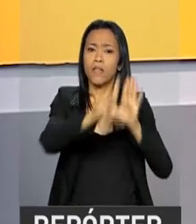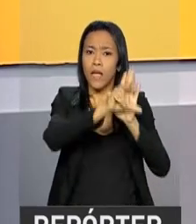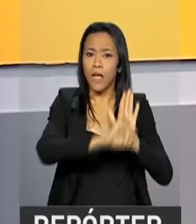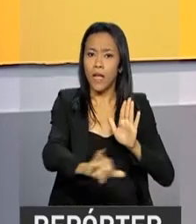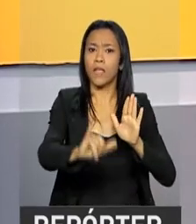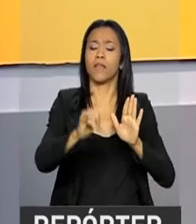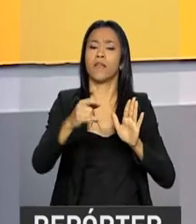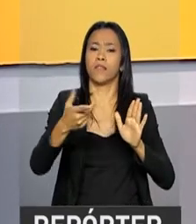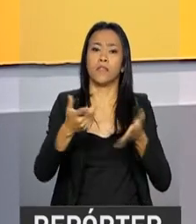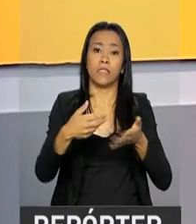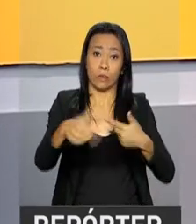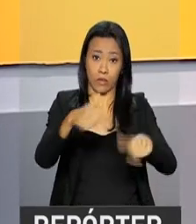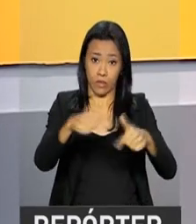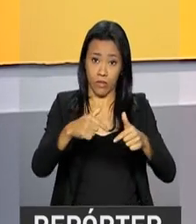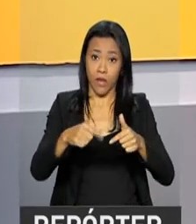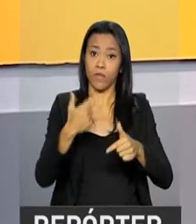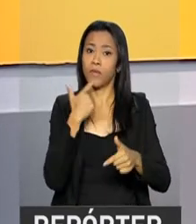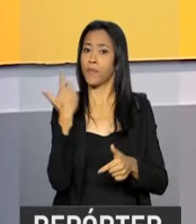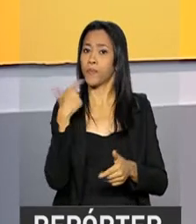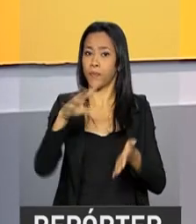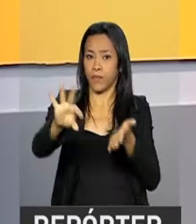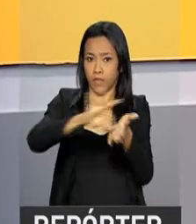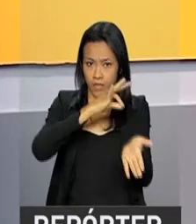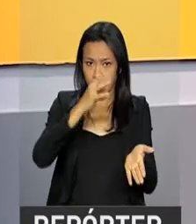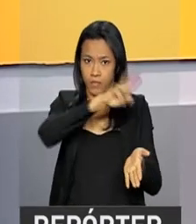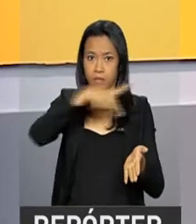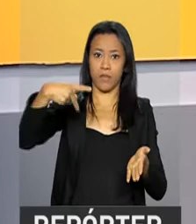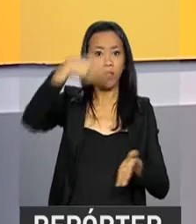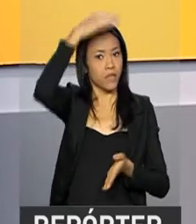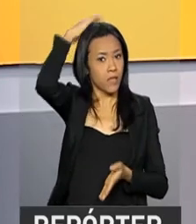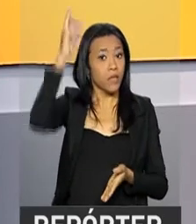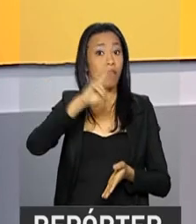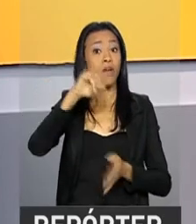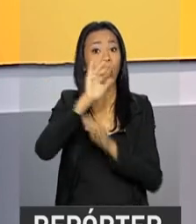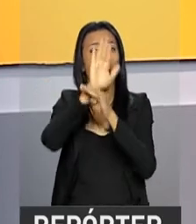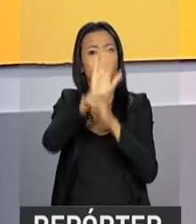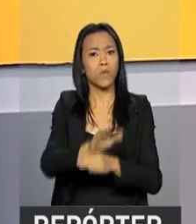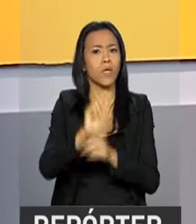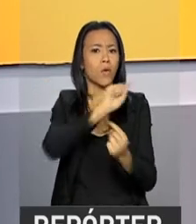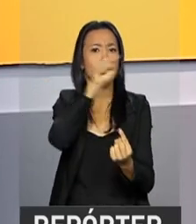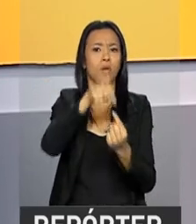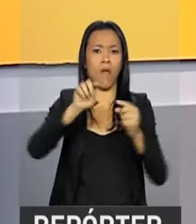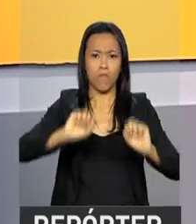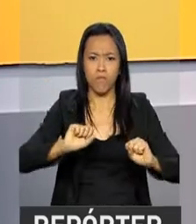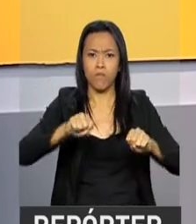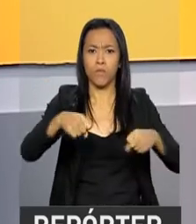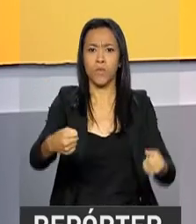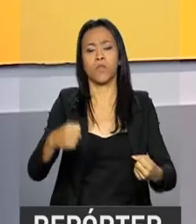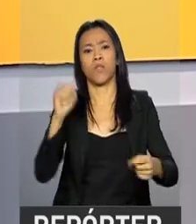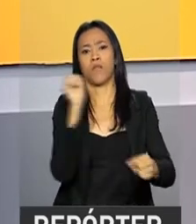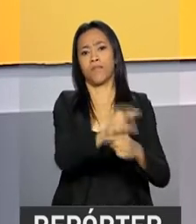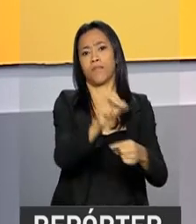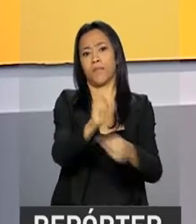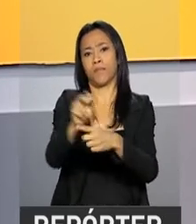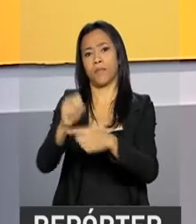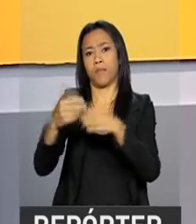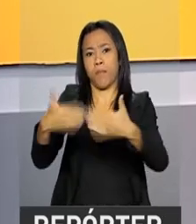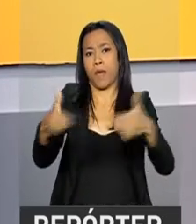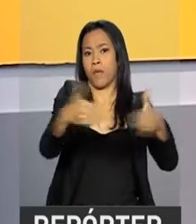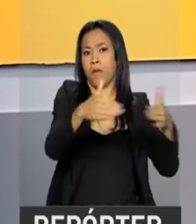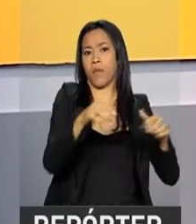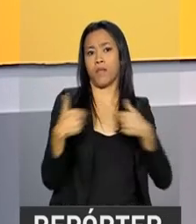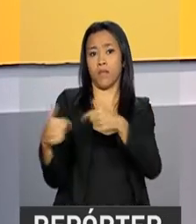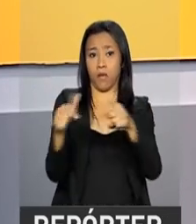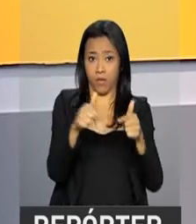sancionada recentemente pelo presidente Michel Temer vai contribuir para impulsionar a geração de empregos no país.